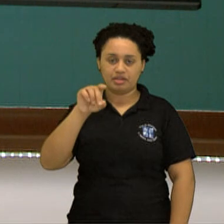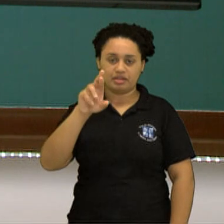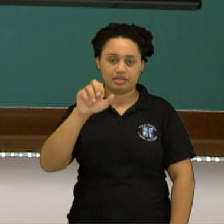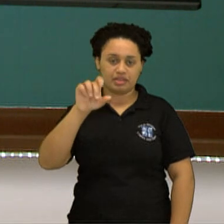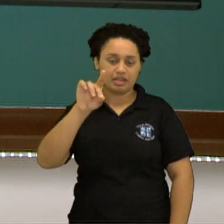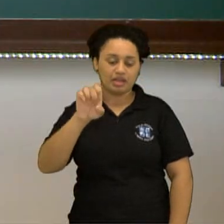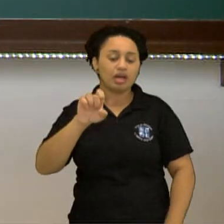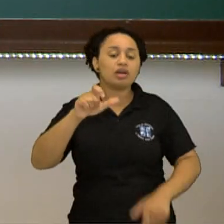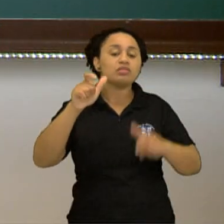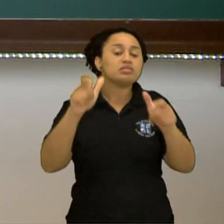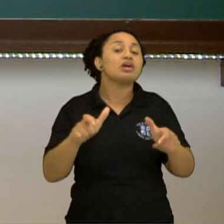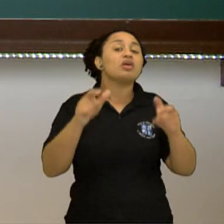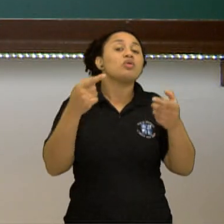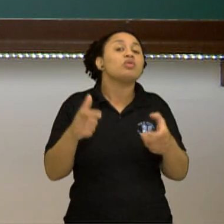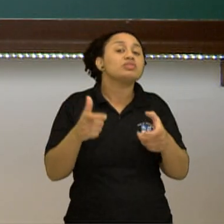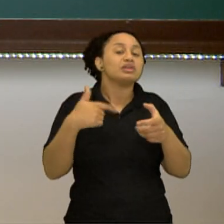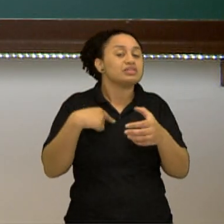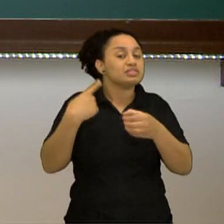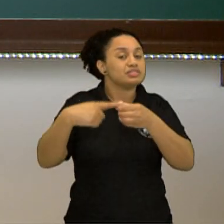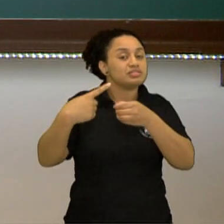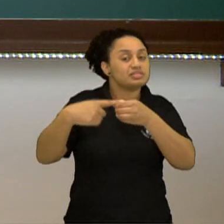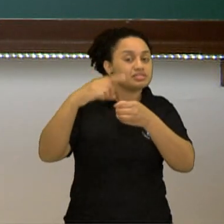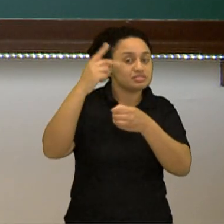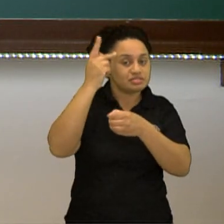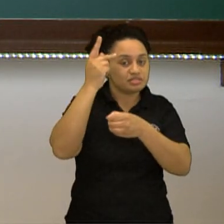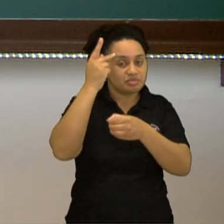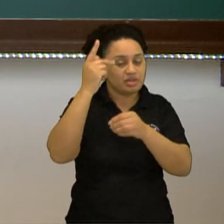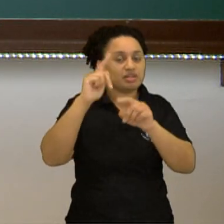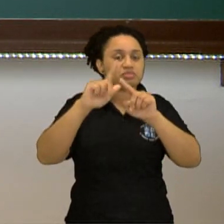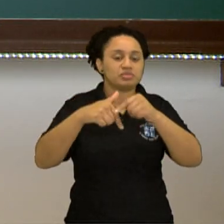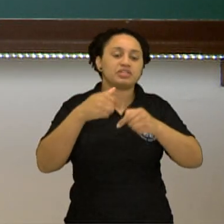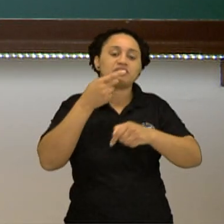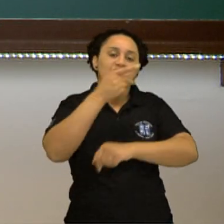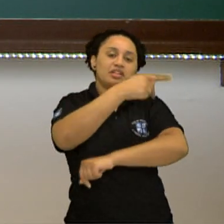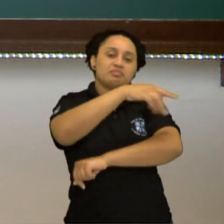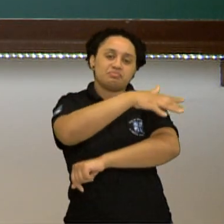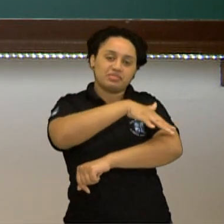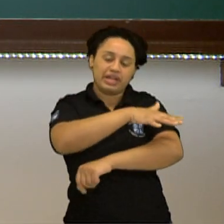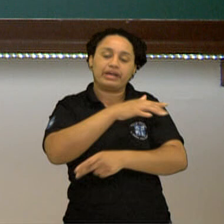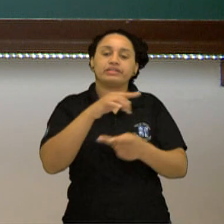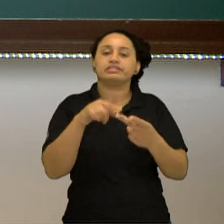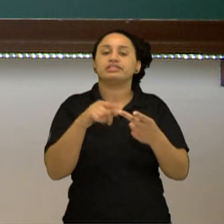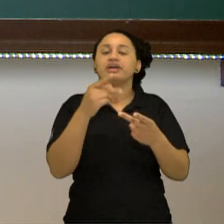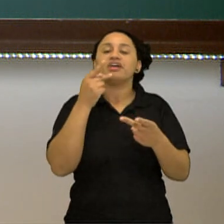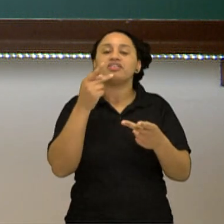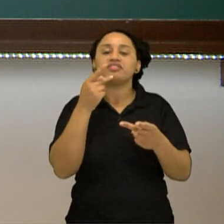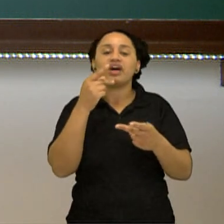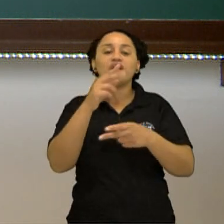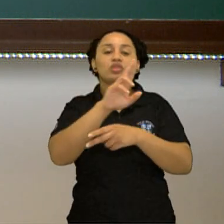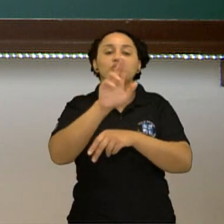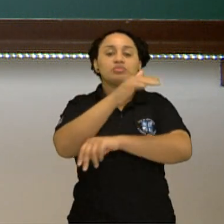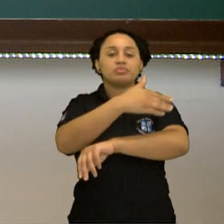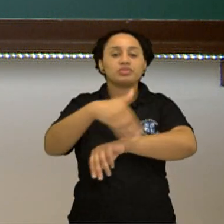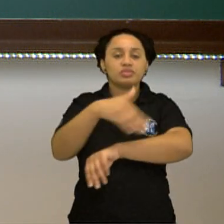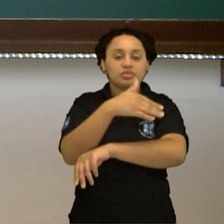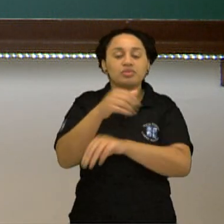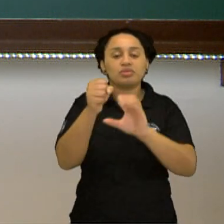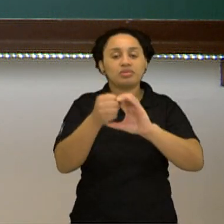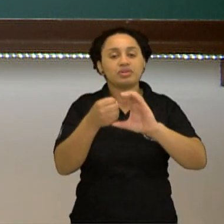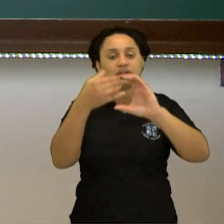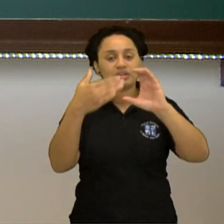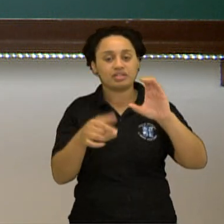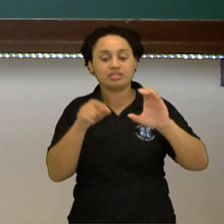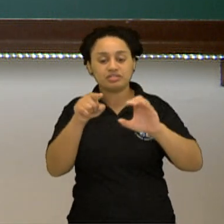de São Paulo. Por isso, vão ser citados praças, vão ser citados nomes de ruas característicos